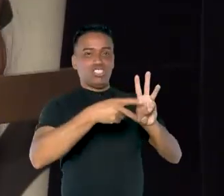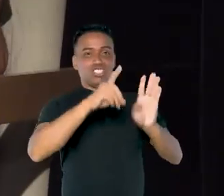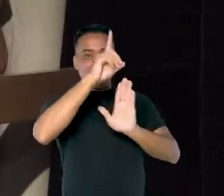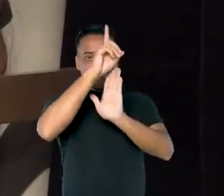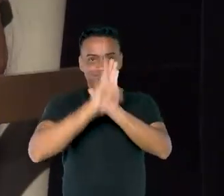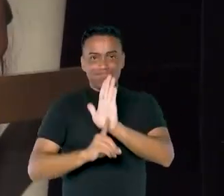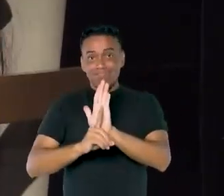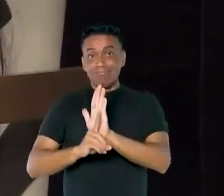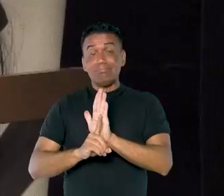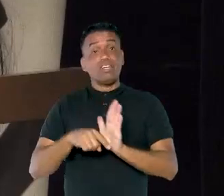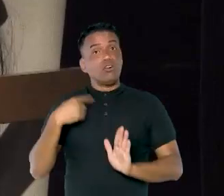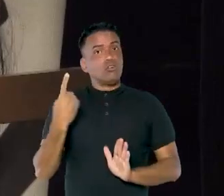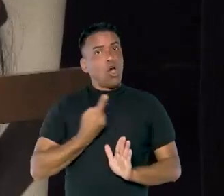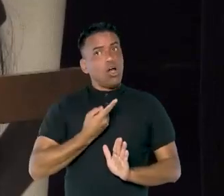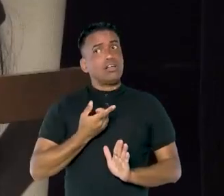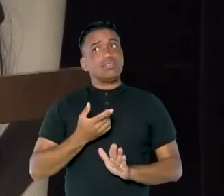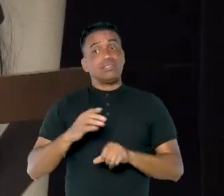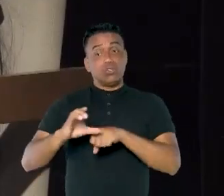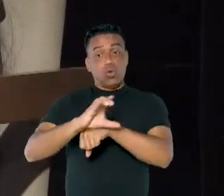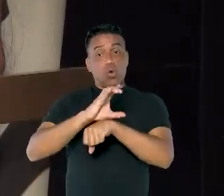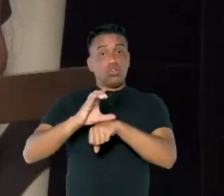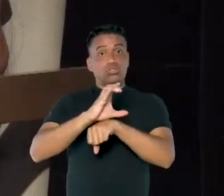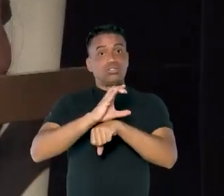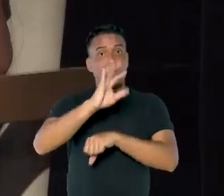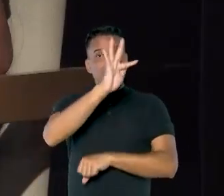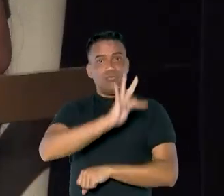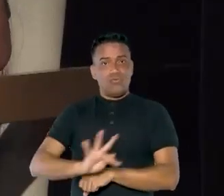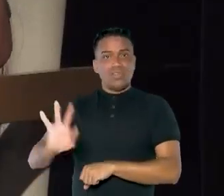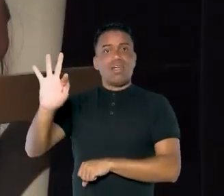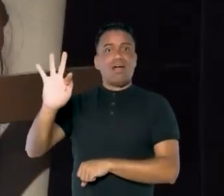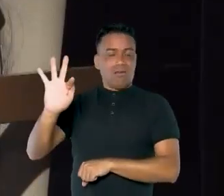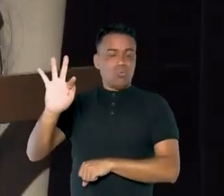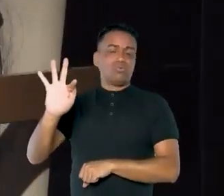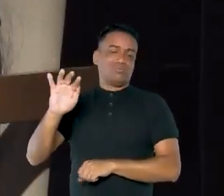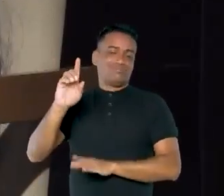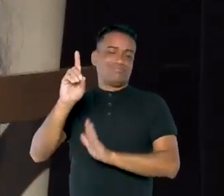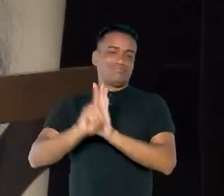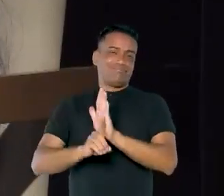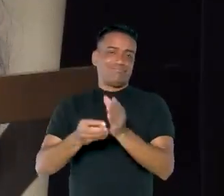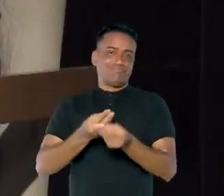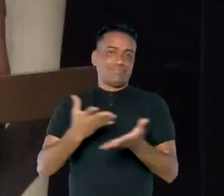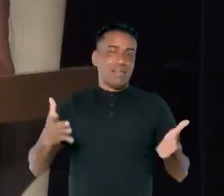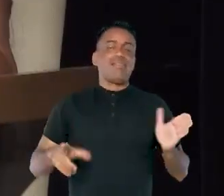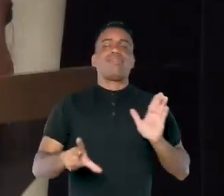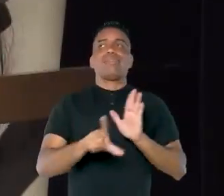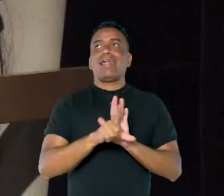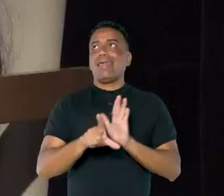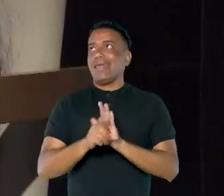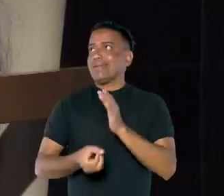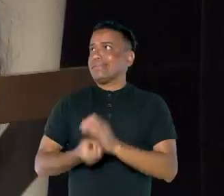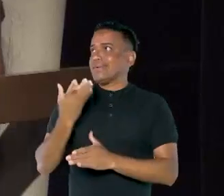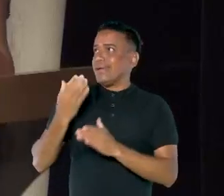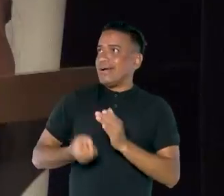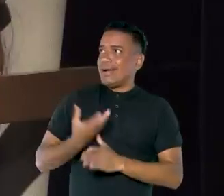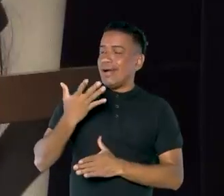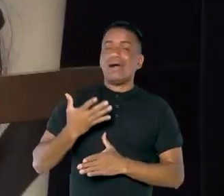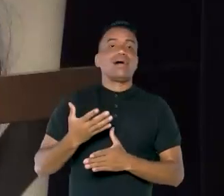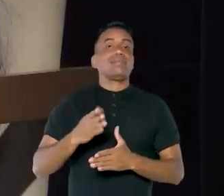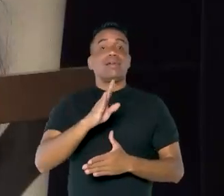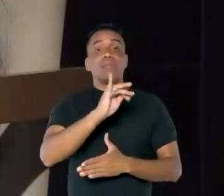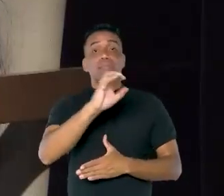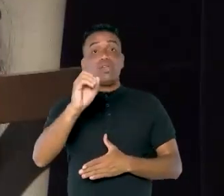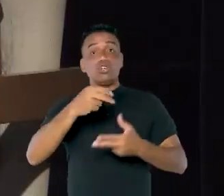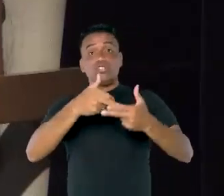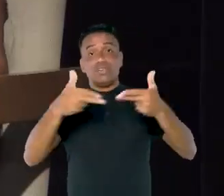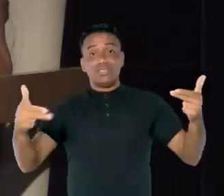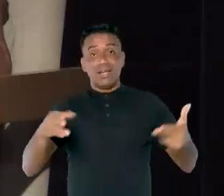porque mesmo nós tendo a Constituição Federal, mesmo a gente tendo as leis que foram criadas, as leis da biodiversidade e